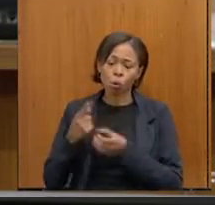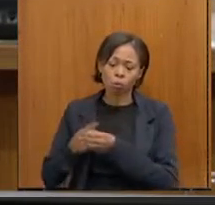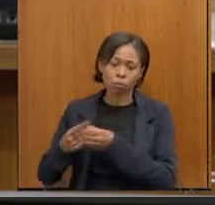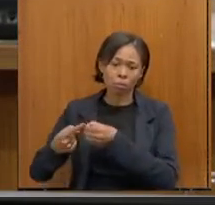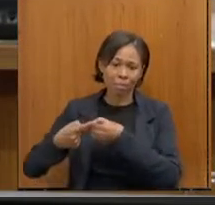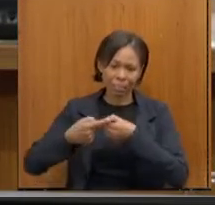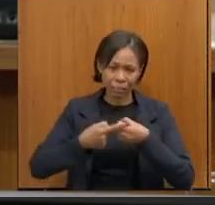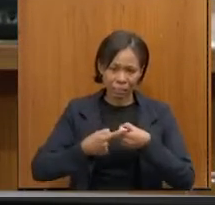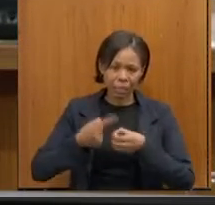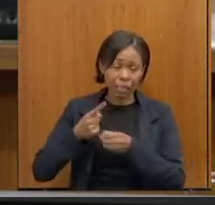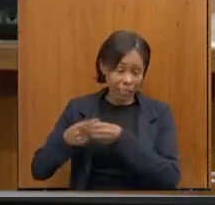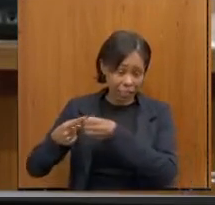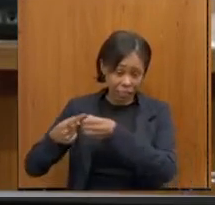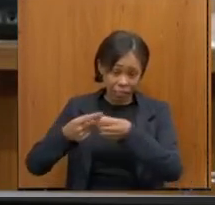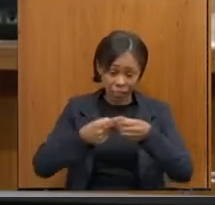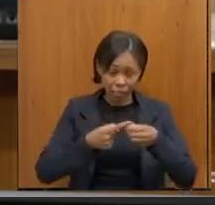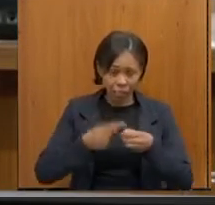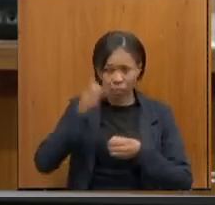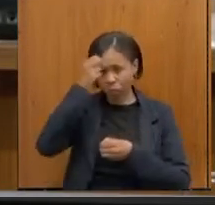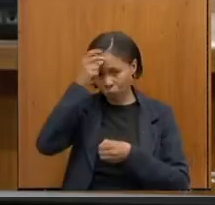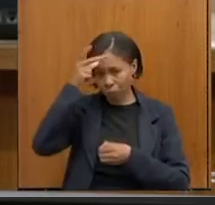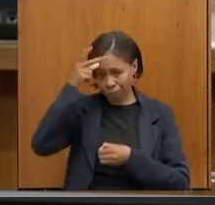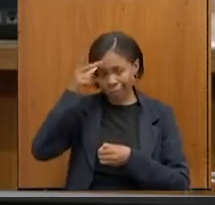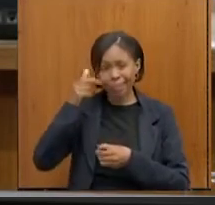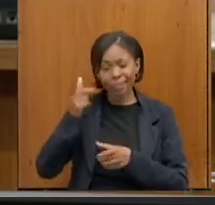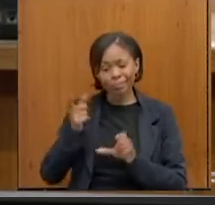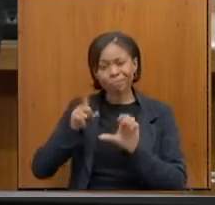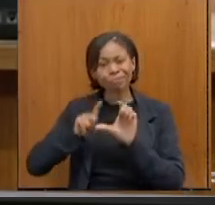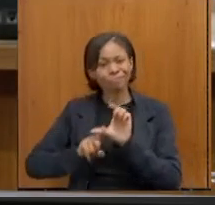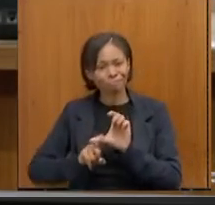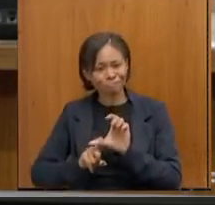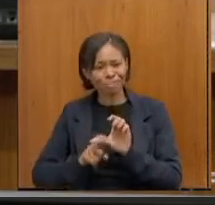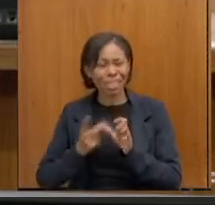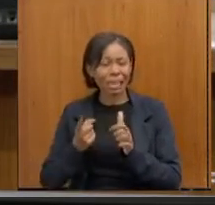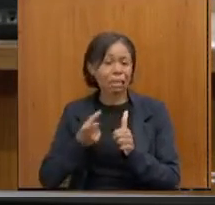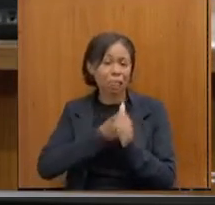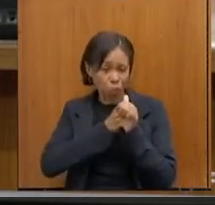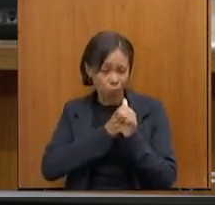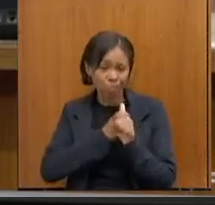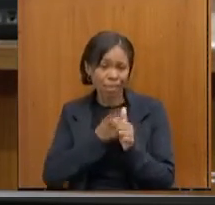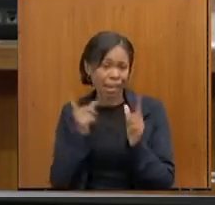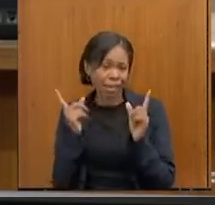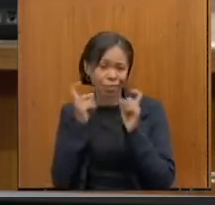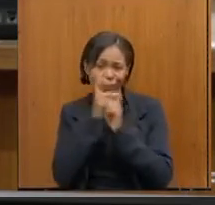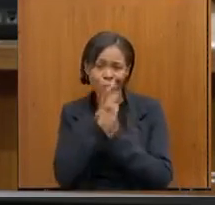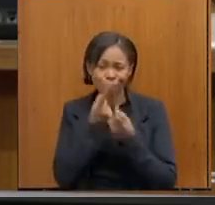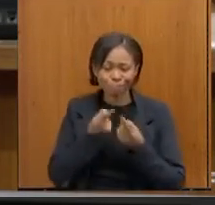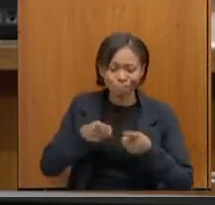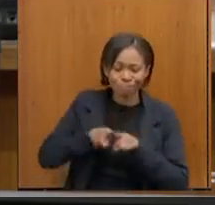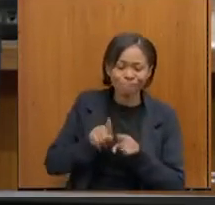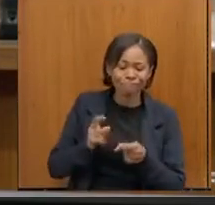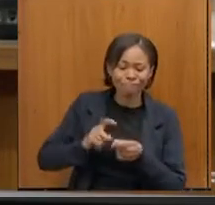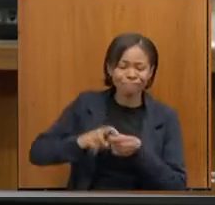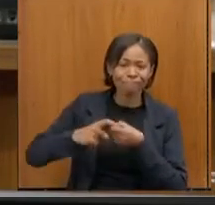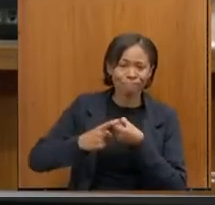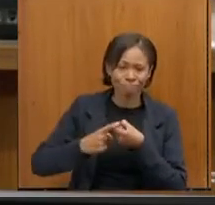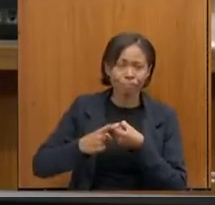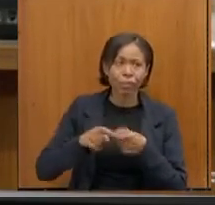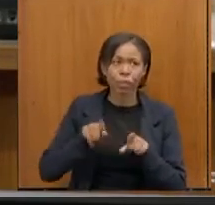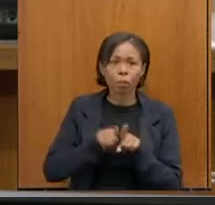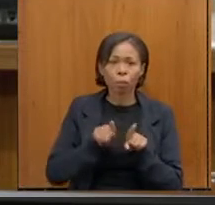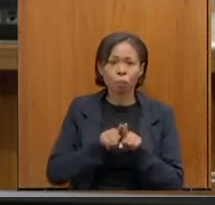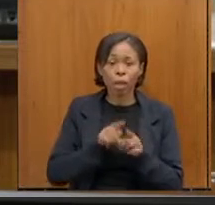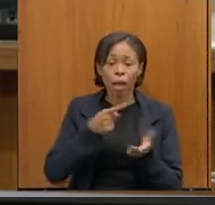Bis aptos para a formalização de convênio e por último dentro do acordo da Vale nós temos mais de